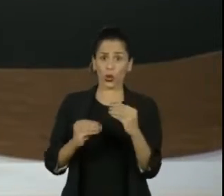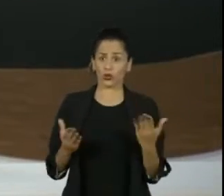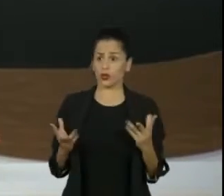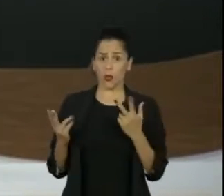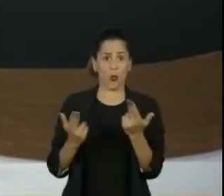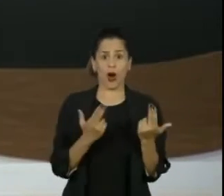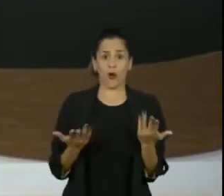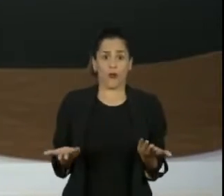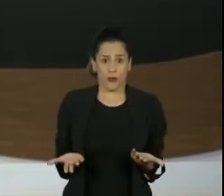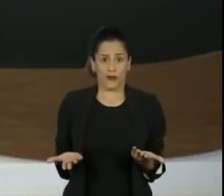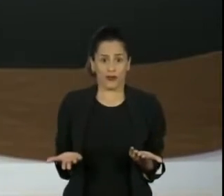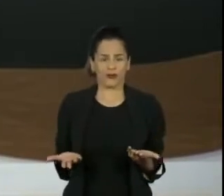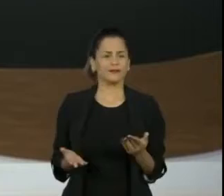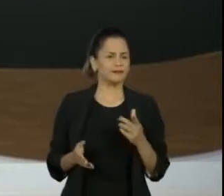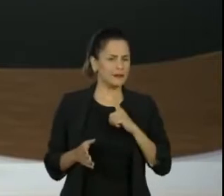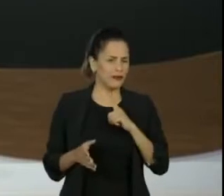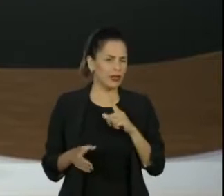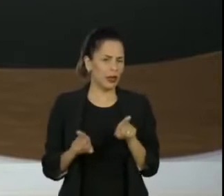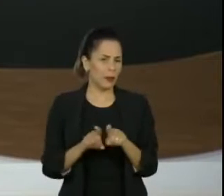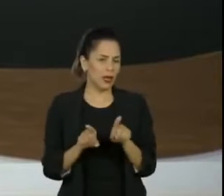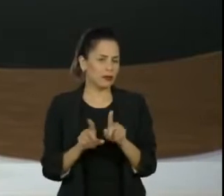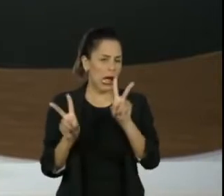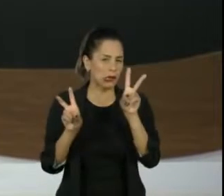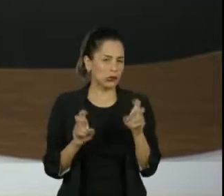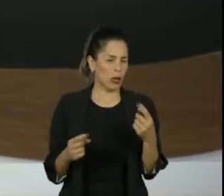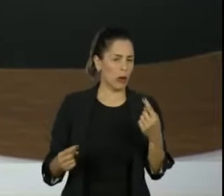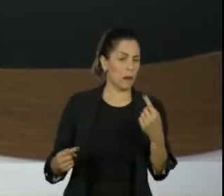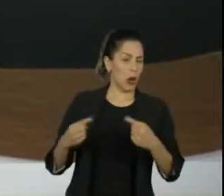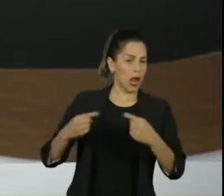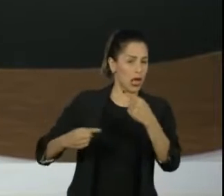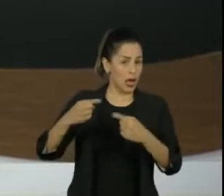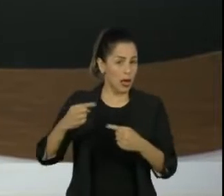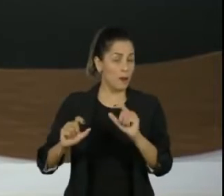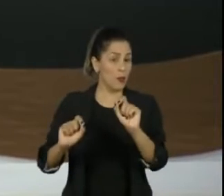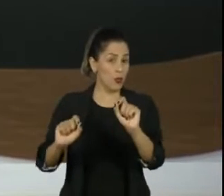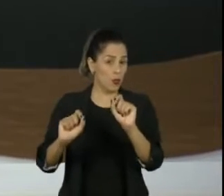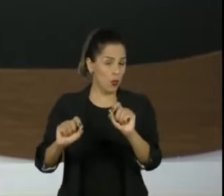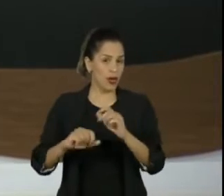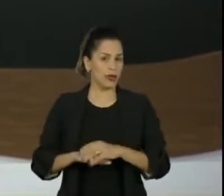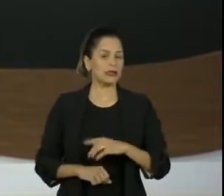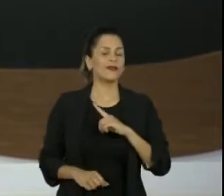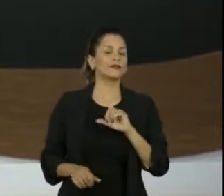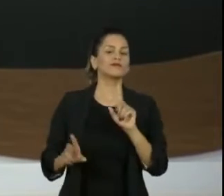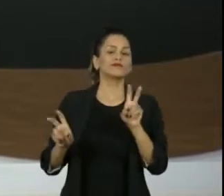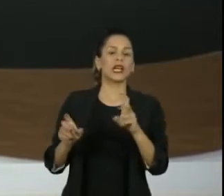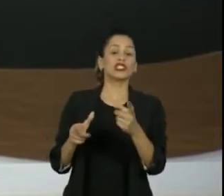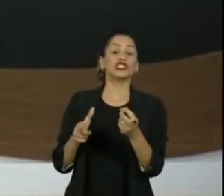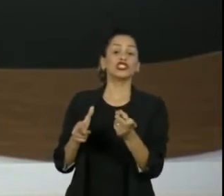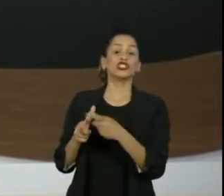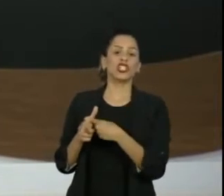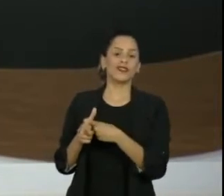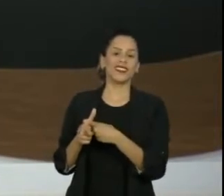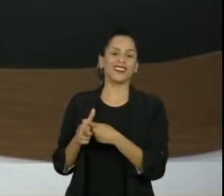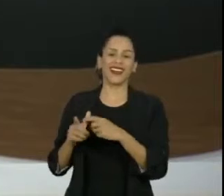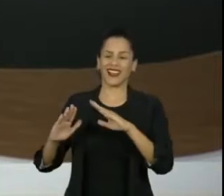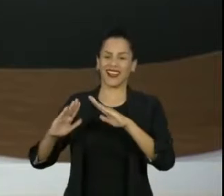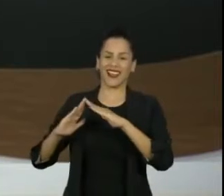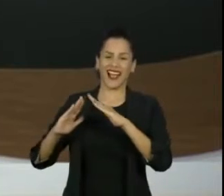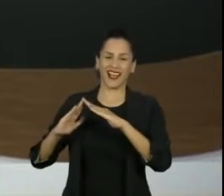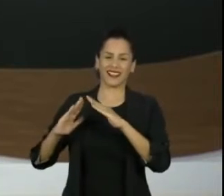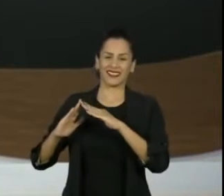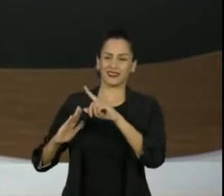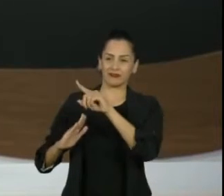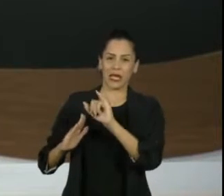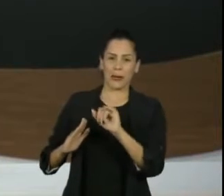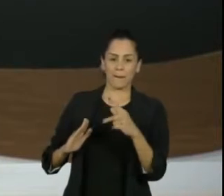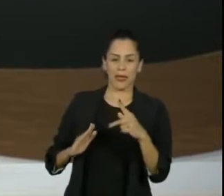que foi na primeira campanha, de novo agora, que é a respeito da dívida de imóveis do senhor com o IPTU da